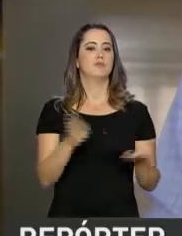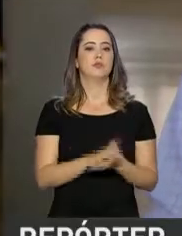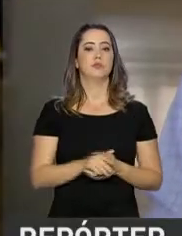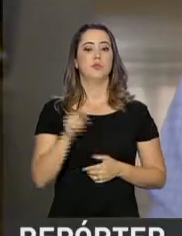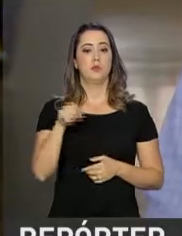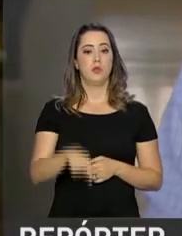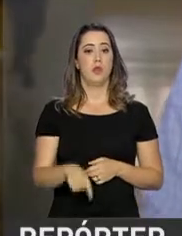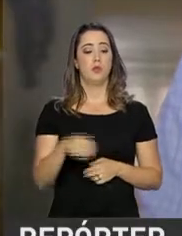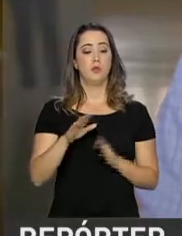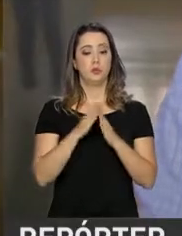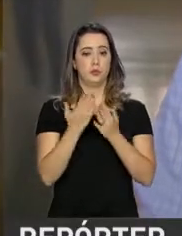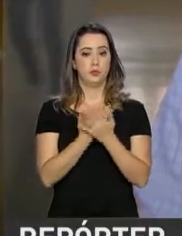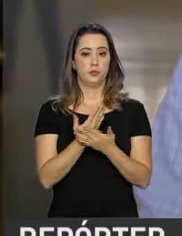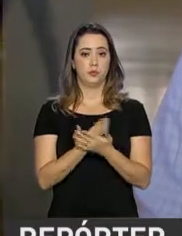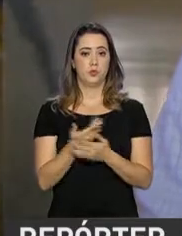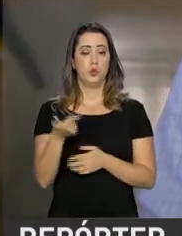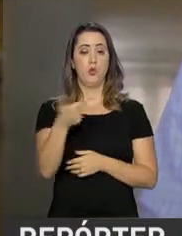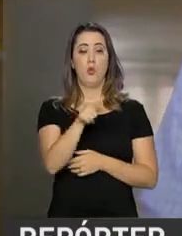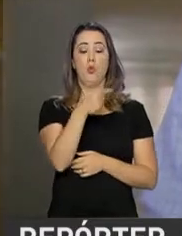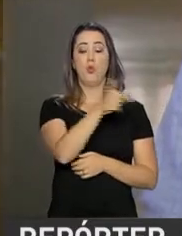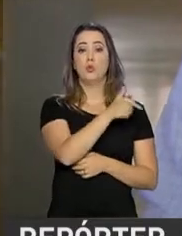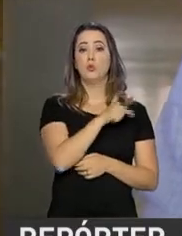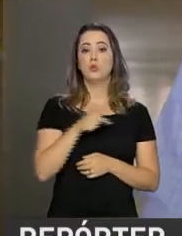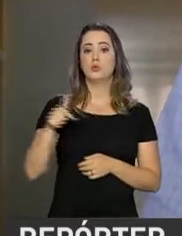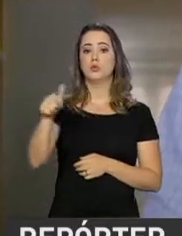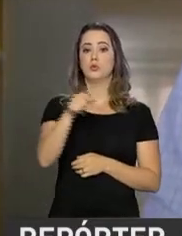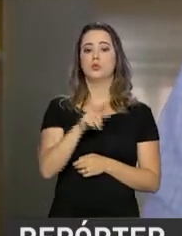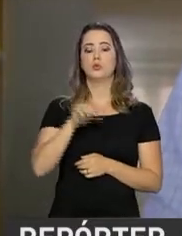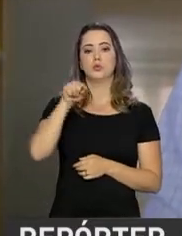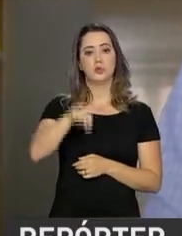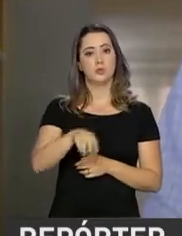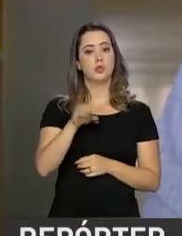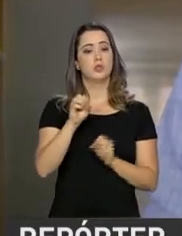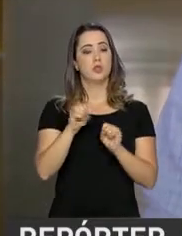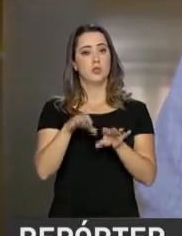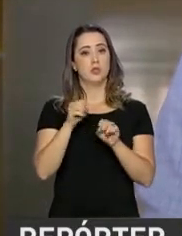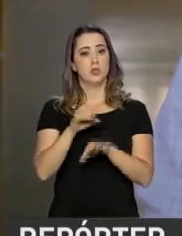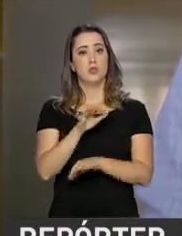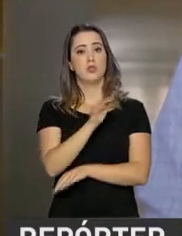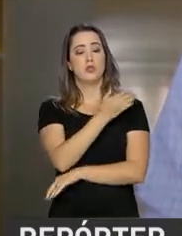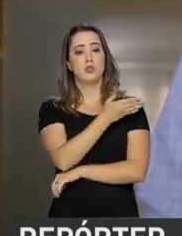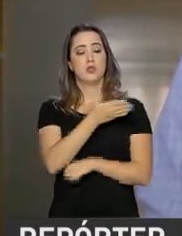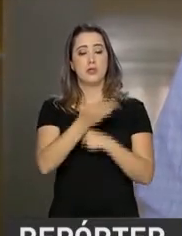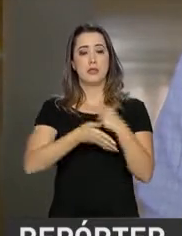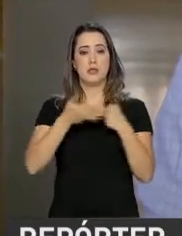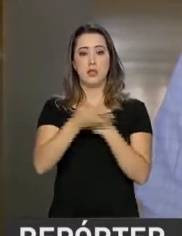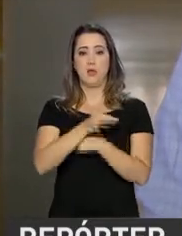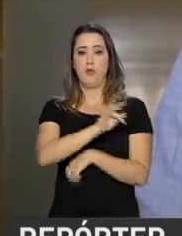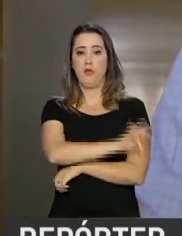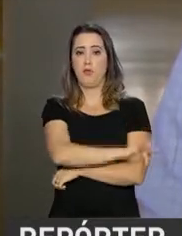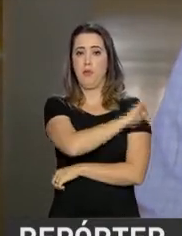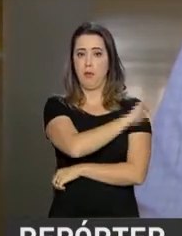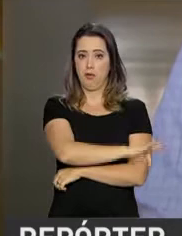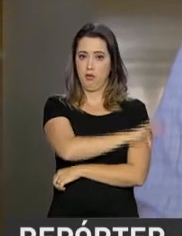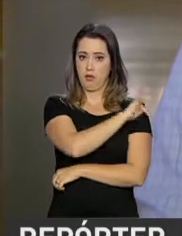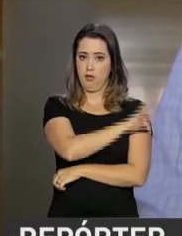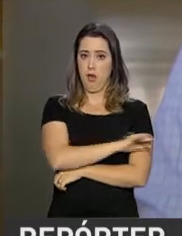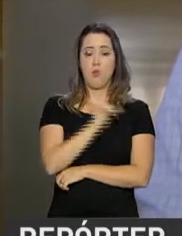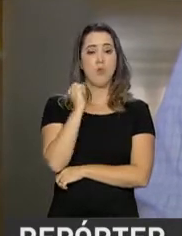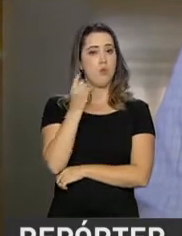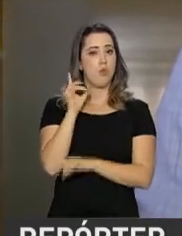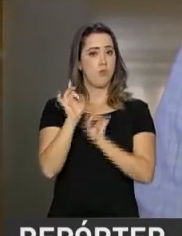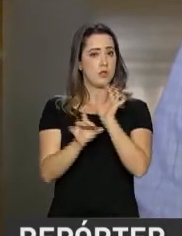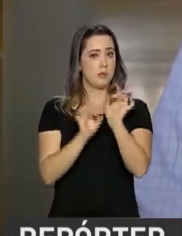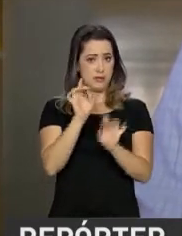essa escola outras milhares da rede pública de educação básica e privadas de educação especial mantidas por entidades